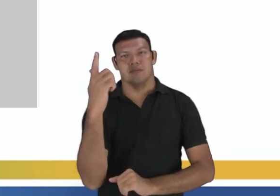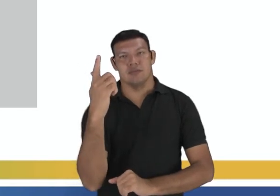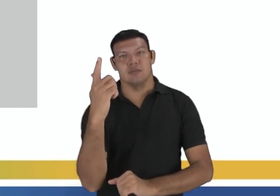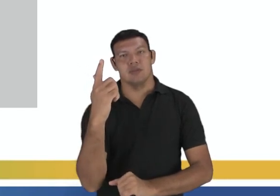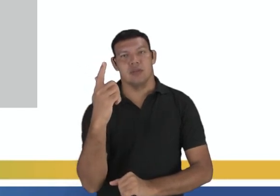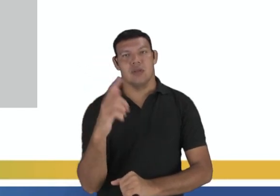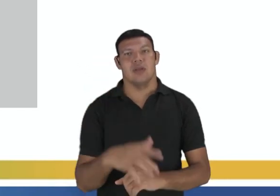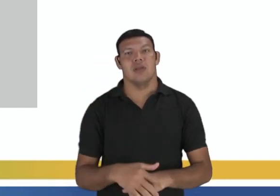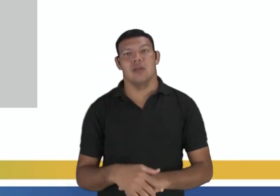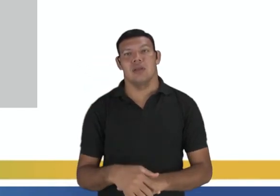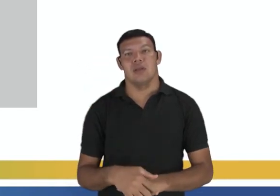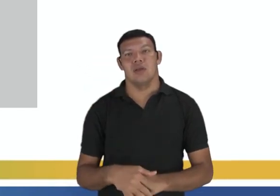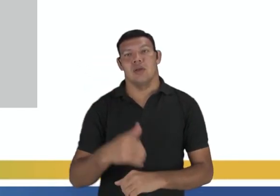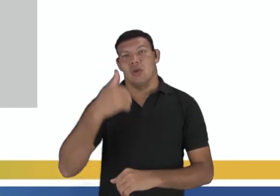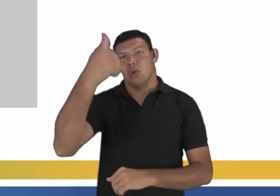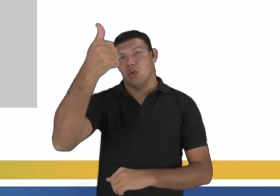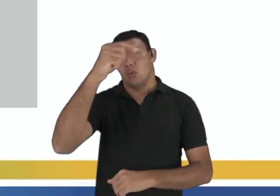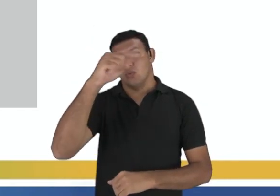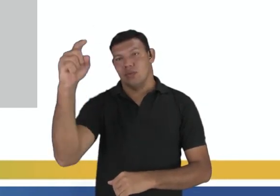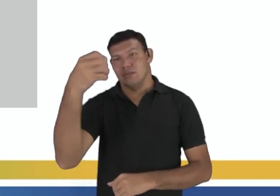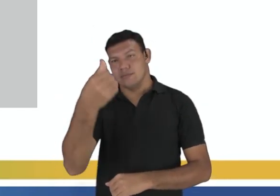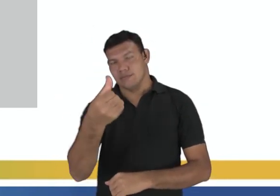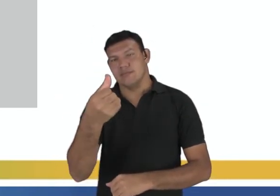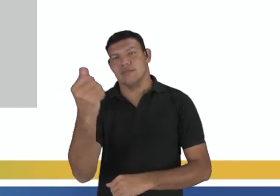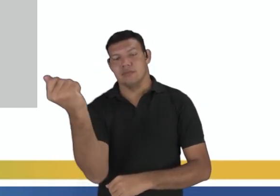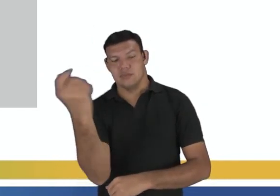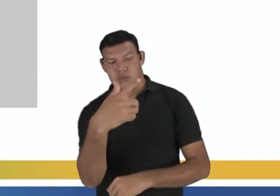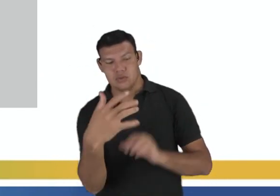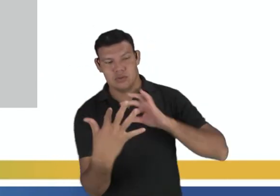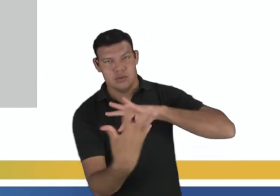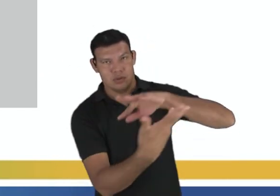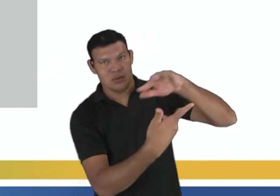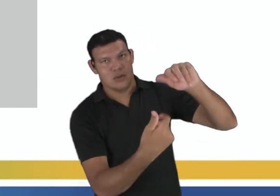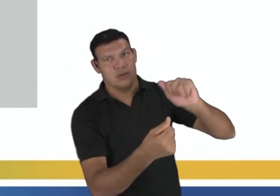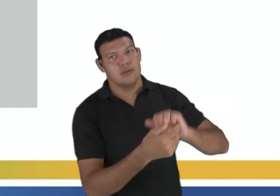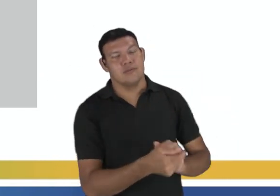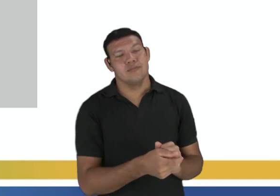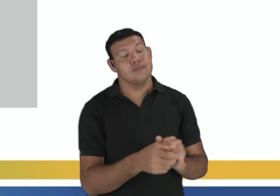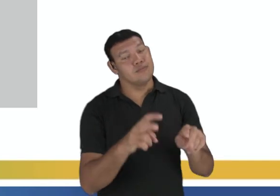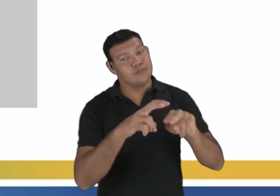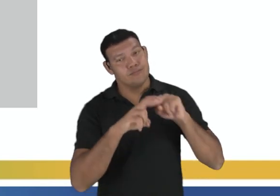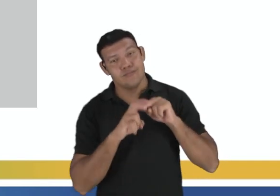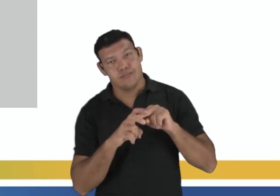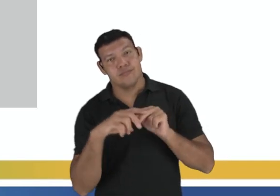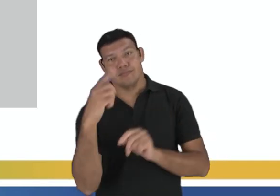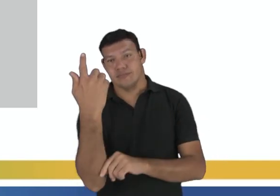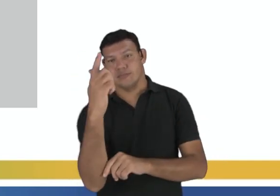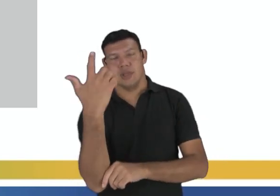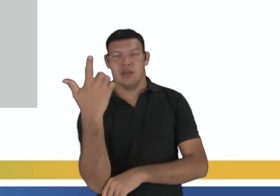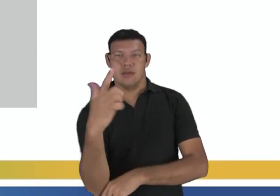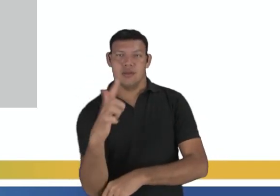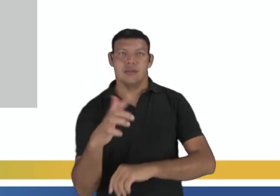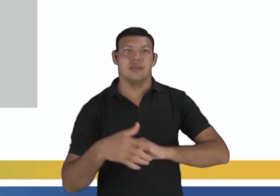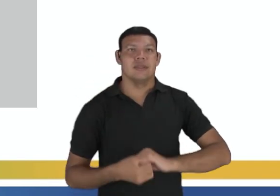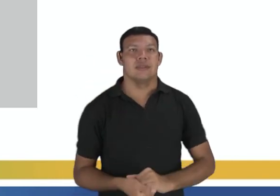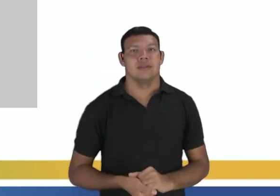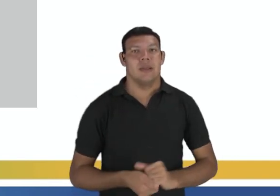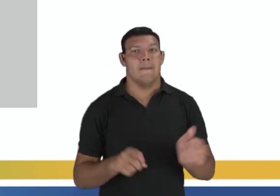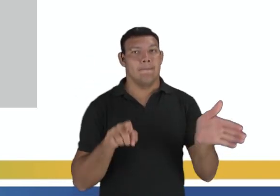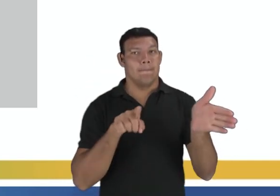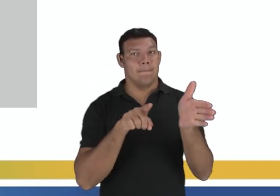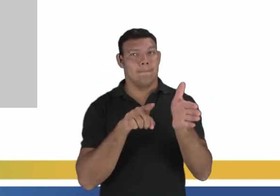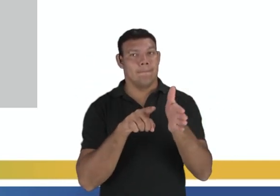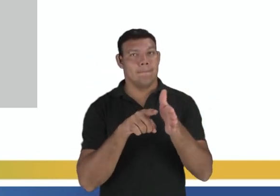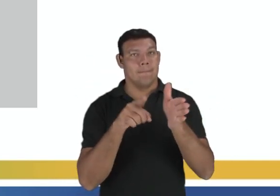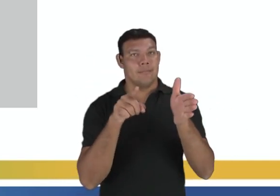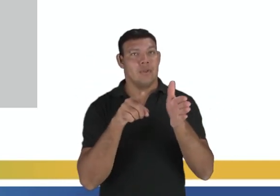Estima-se que a gravidade da Lua seja 1/6 da gravidade da Terra, tá? Então ela é bem menor que a Terra, por isso que ela não tem tanta força gravitacional,